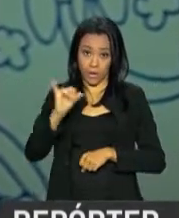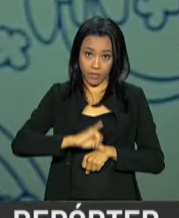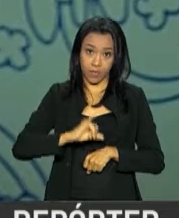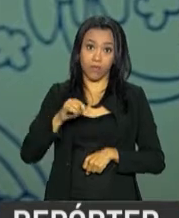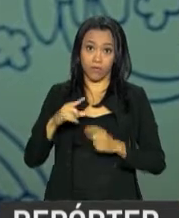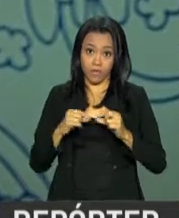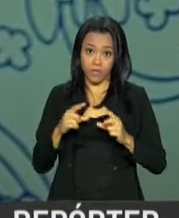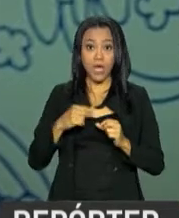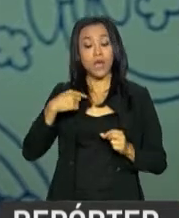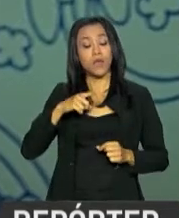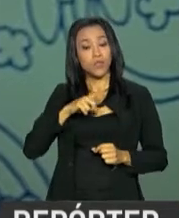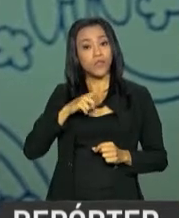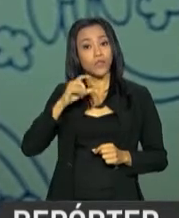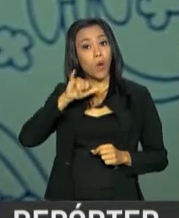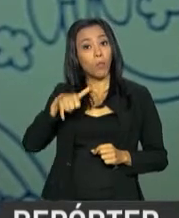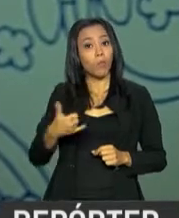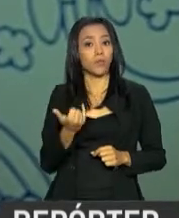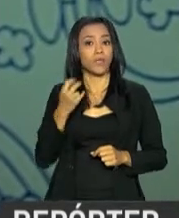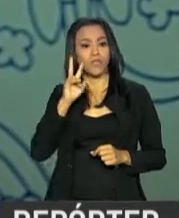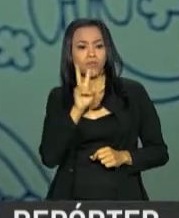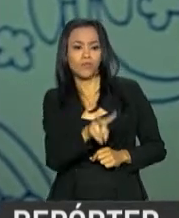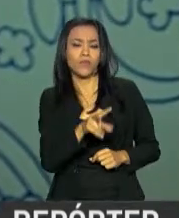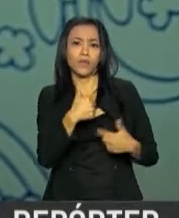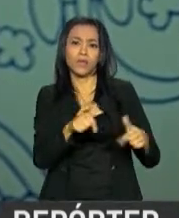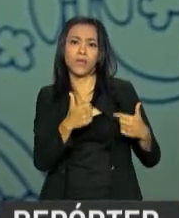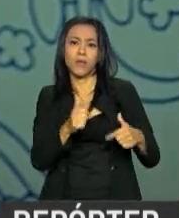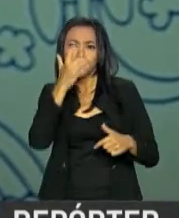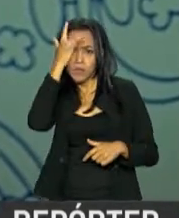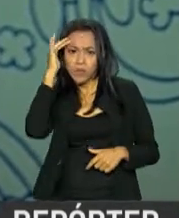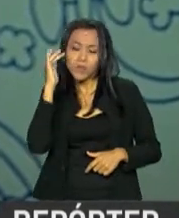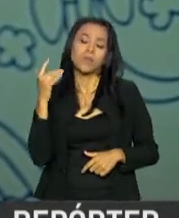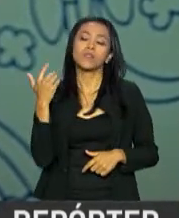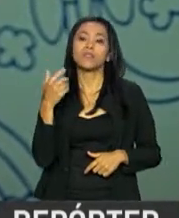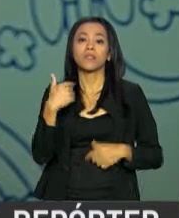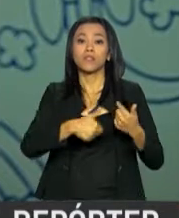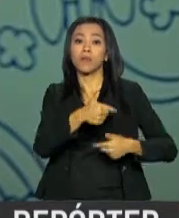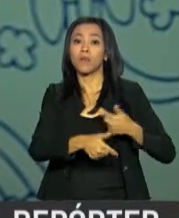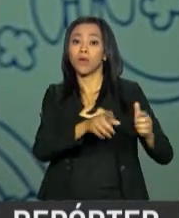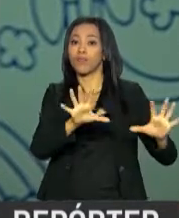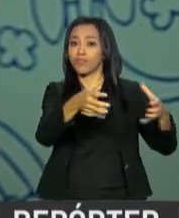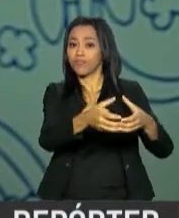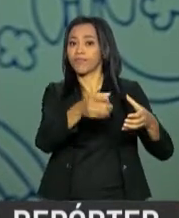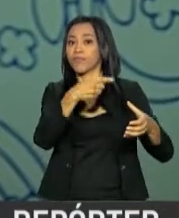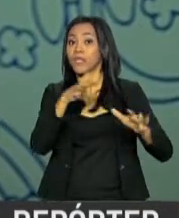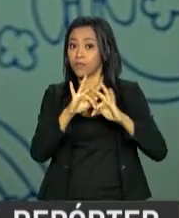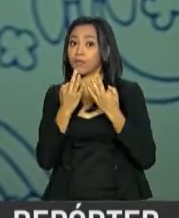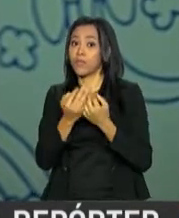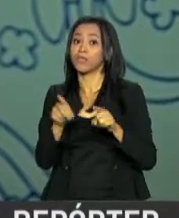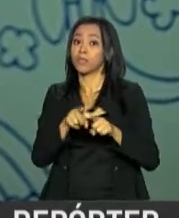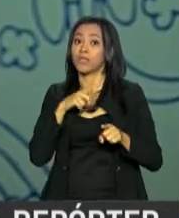oportunidade de testemunhar a relevância do trabalho dos visitadores do Criança Feliz às famílias beneficiadas.